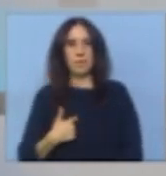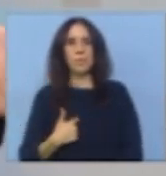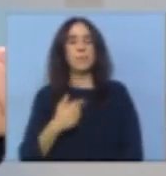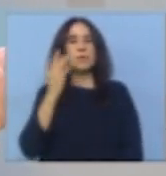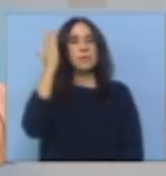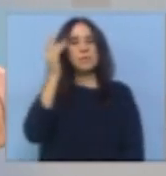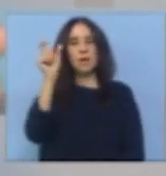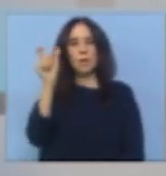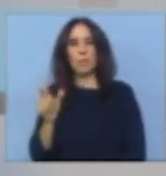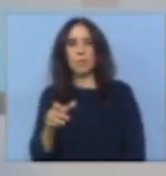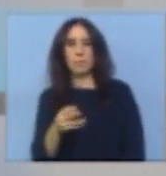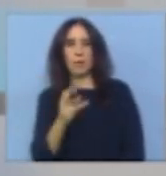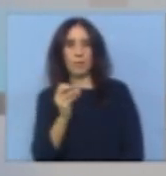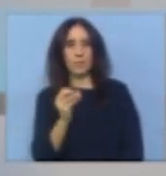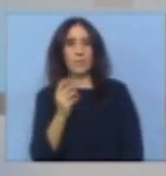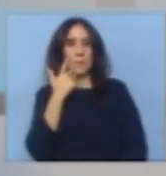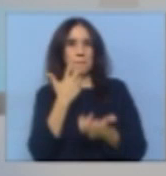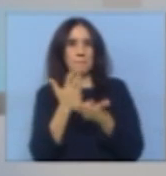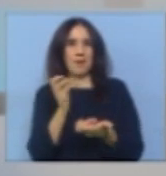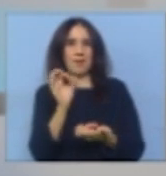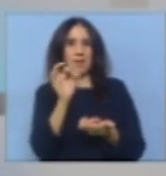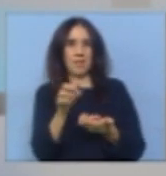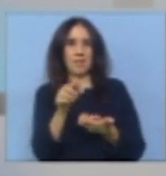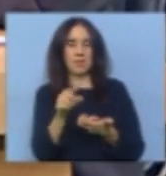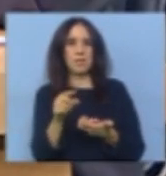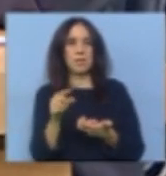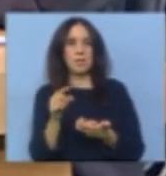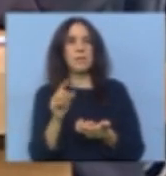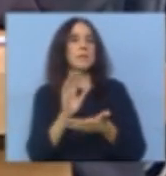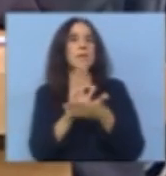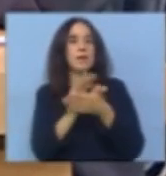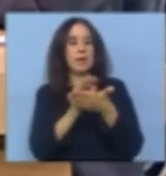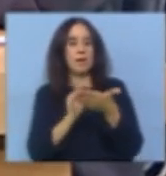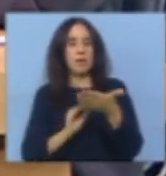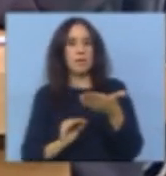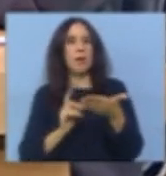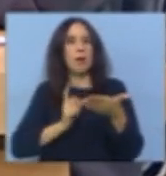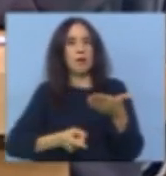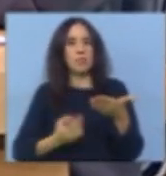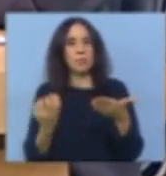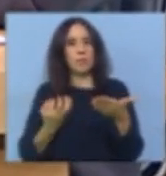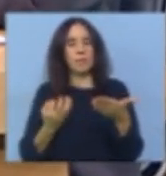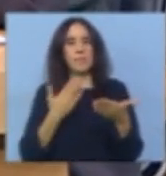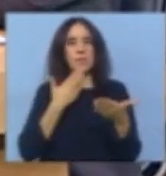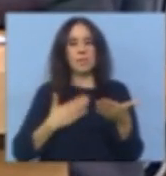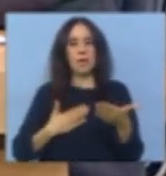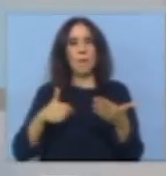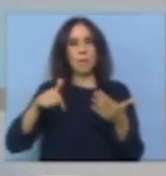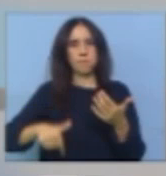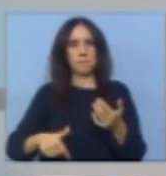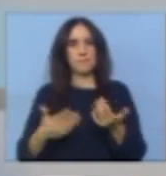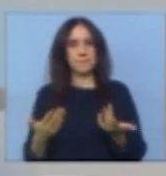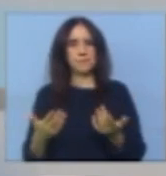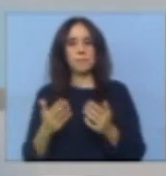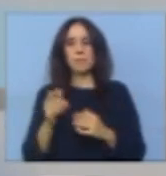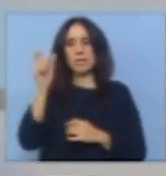Paulo, e sublinho esta sugestão dos endereços das cartas, porque elas revelam logo, por um lado, a relação